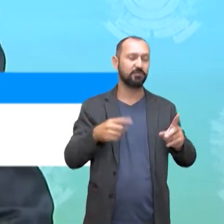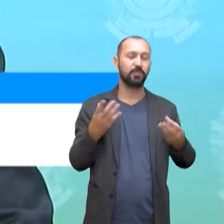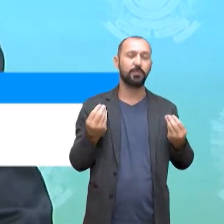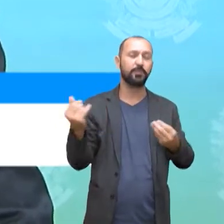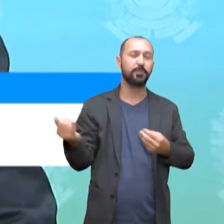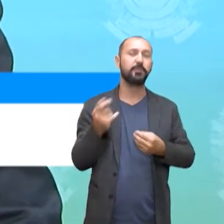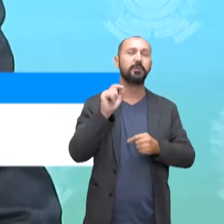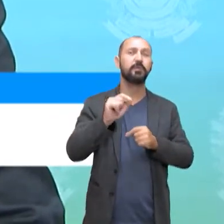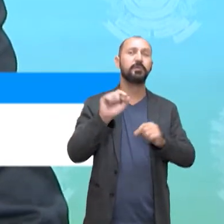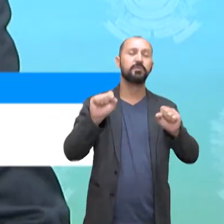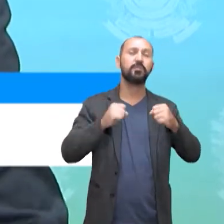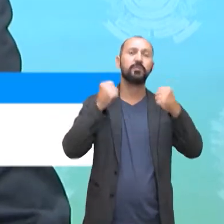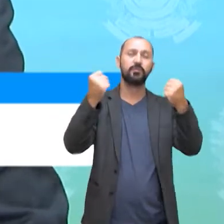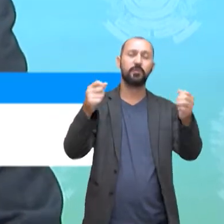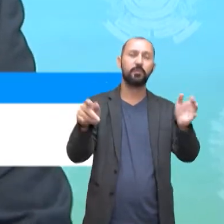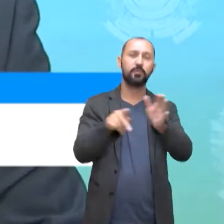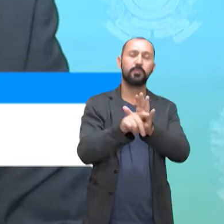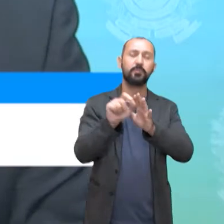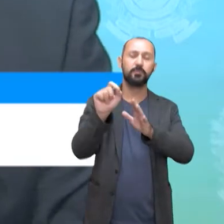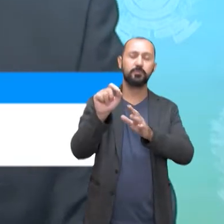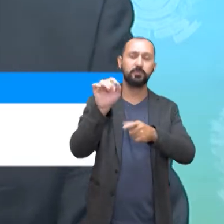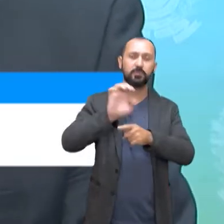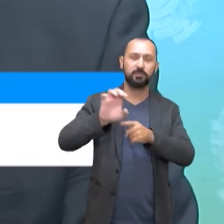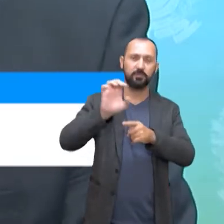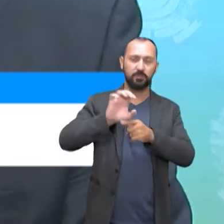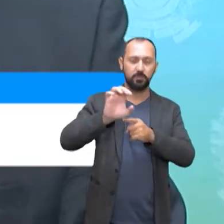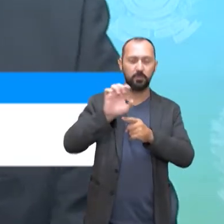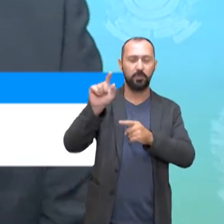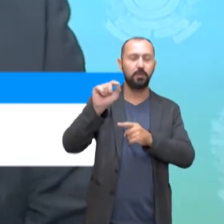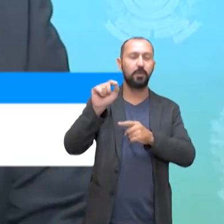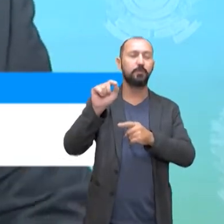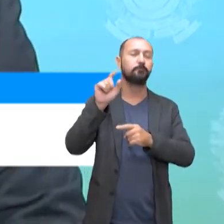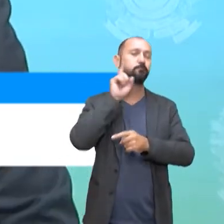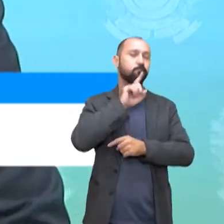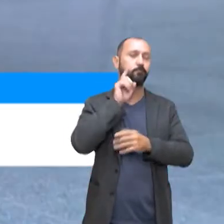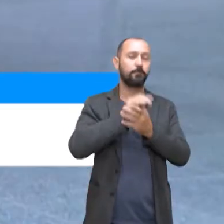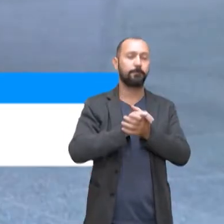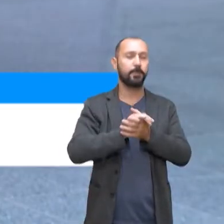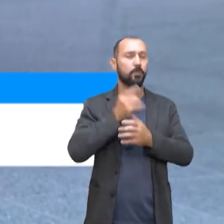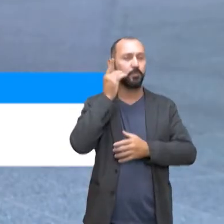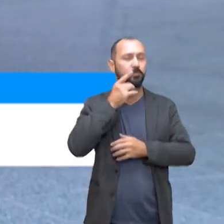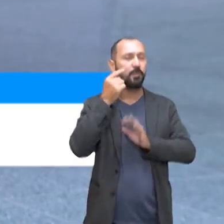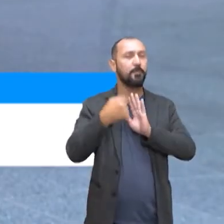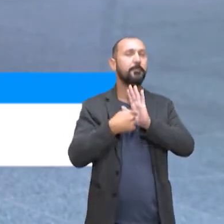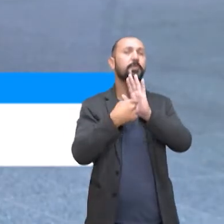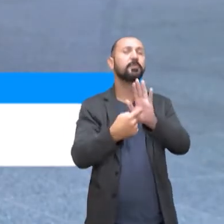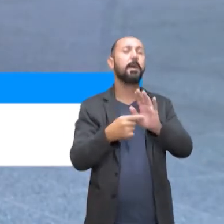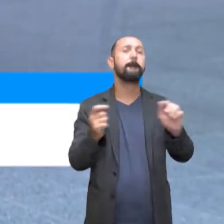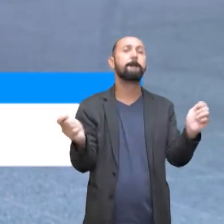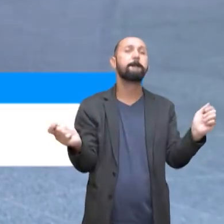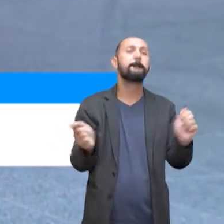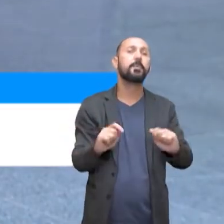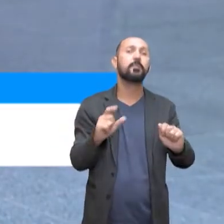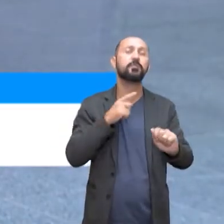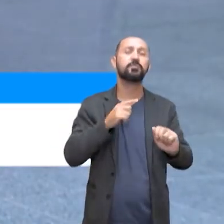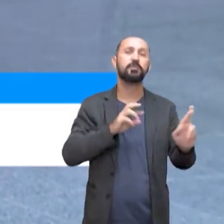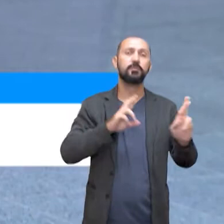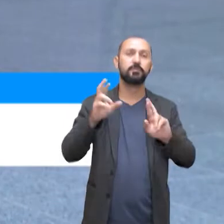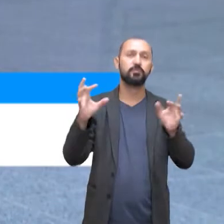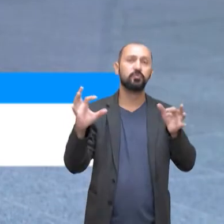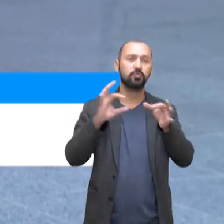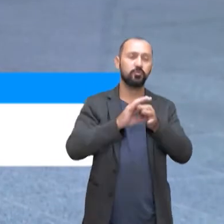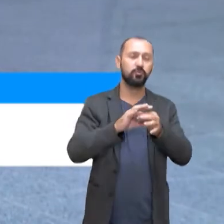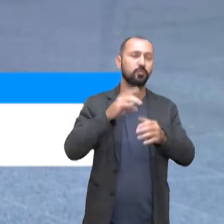muito grande com relação a essa força do parlamento estadual lá nos Estados Unidos. O deputado também destacou a possibilidade